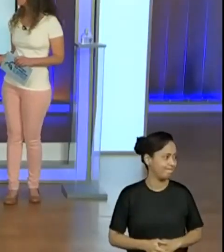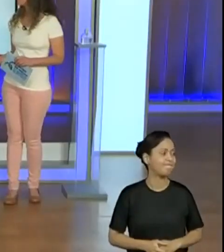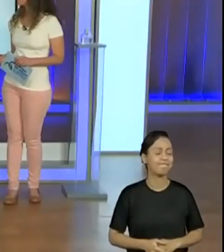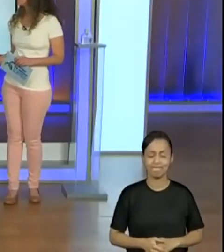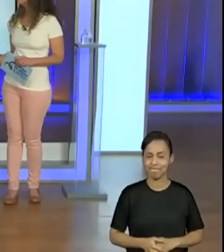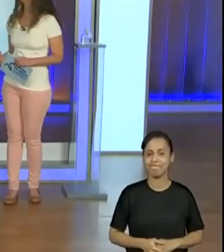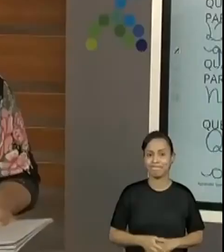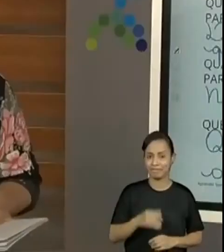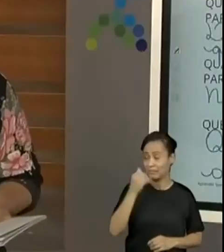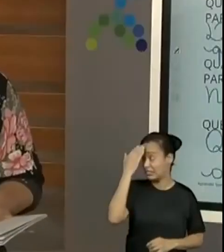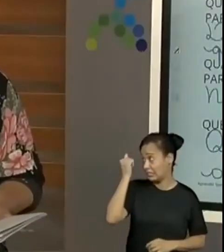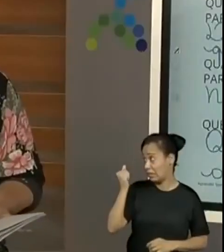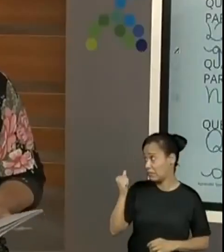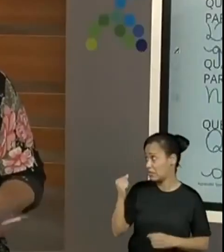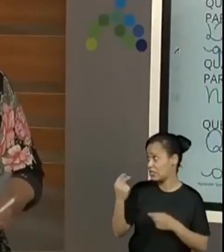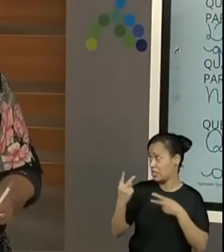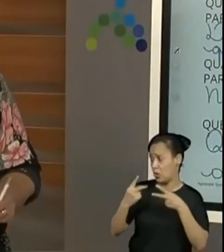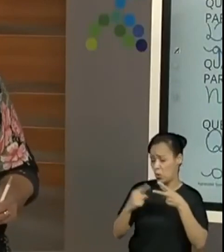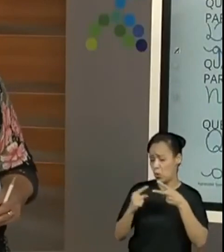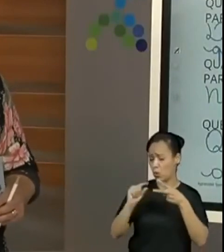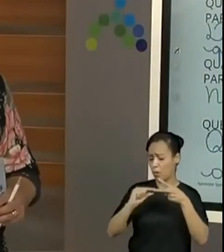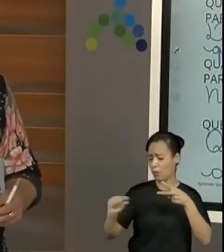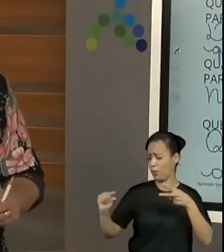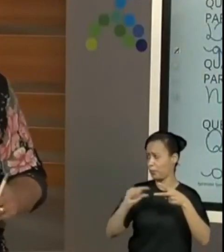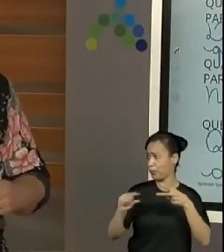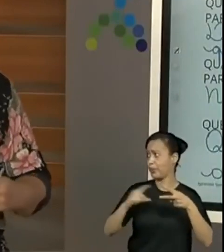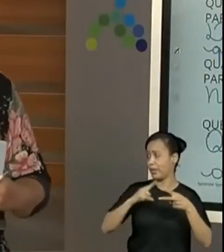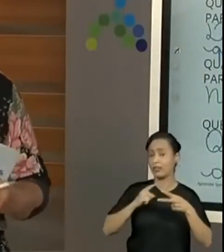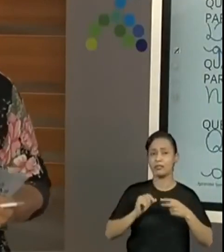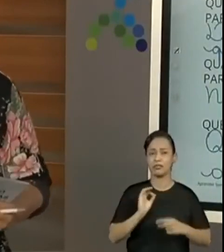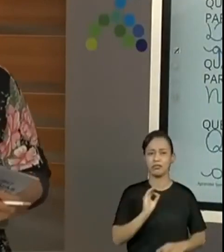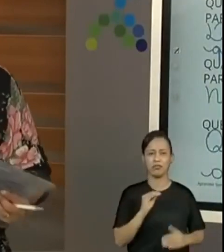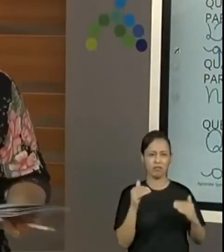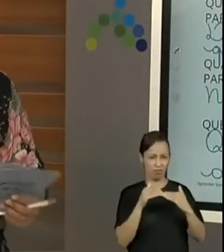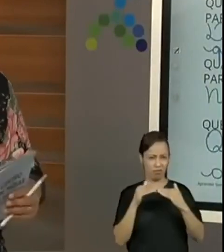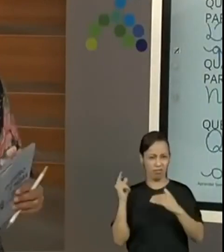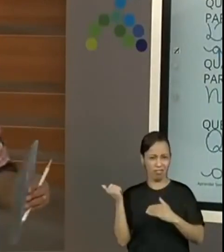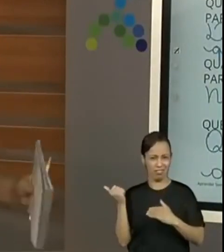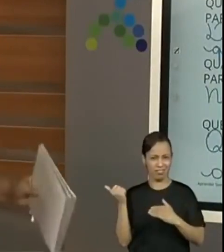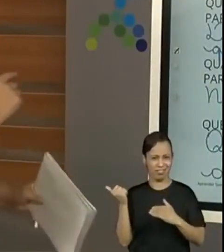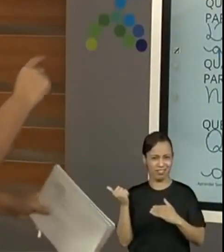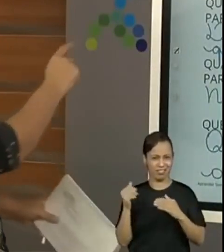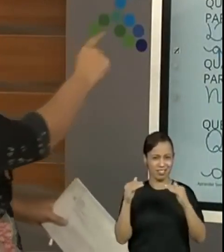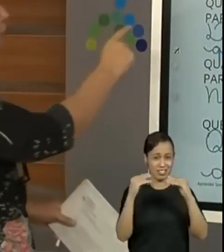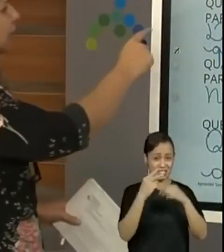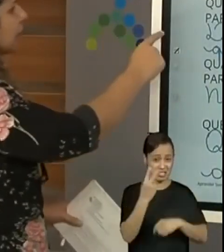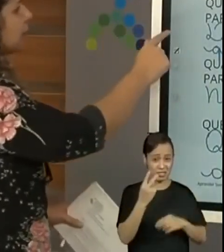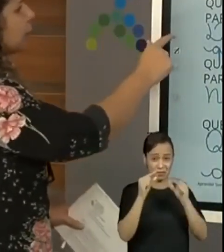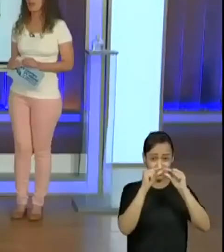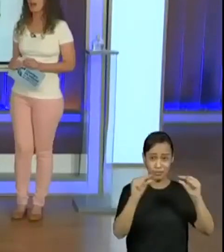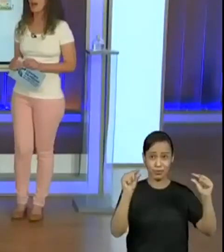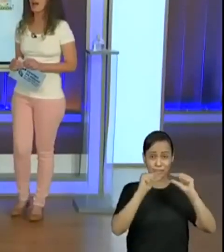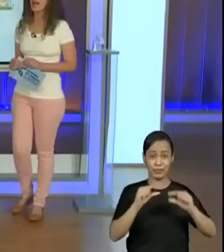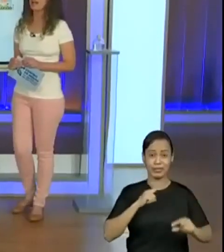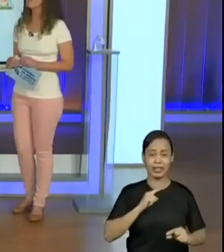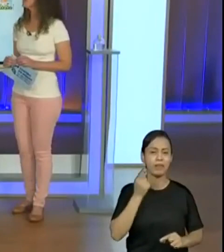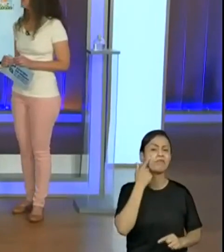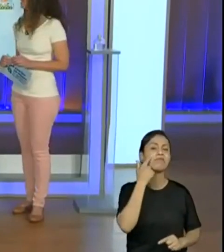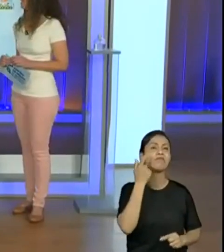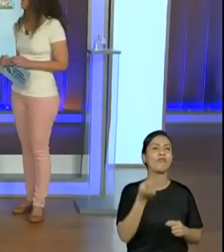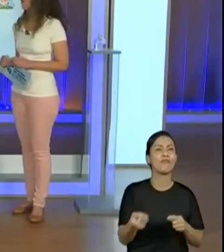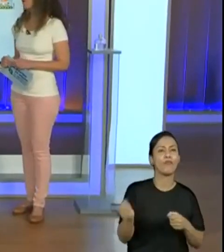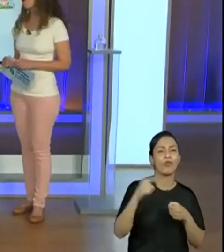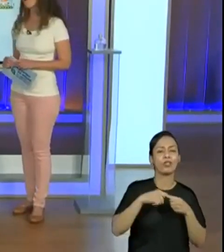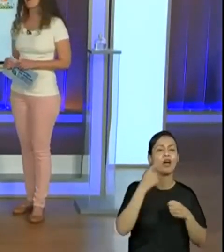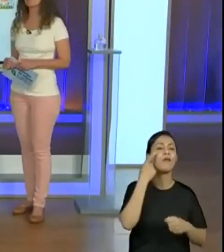parte, professora. Vocês concordam com a professora Kelly que é na segunda parte que eu vou ter? Por que a segunda parte, Pro? Vamos voltar aqui, ó. Ah, porque